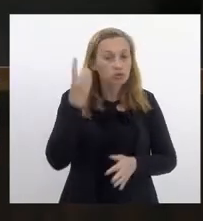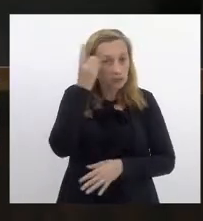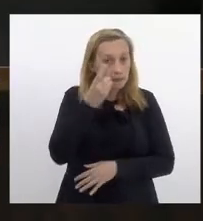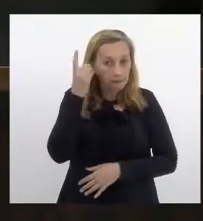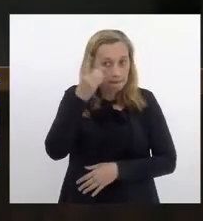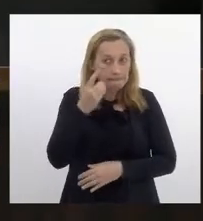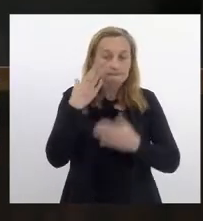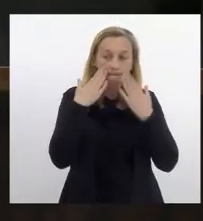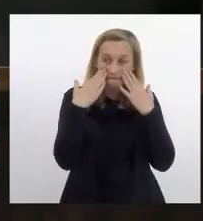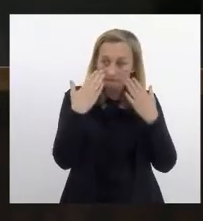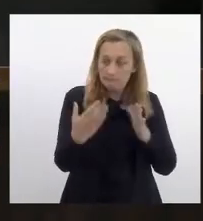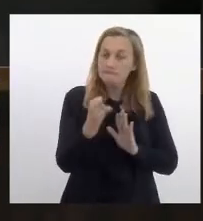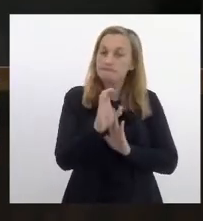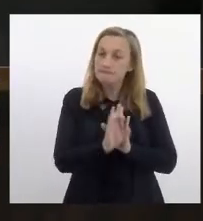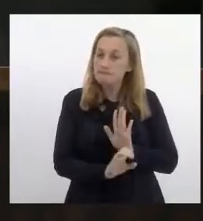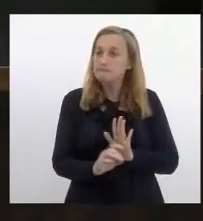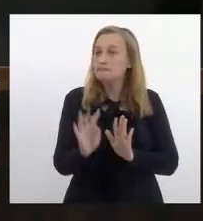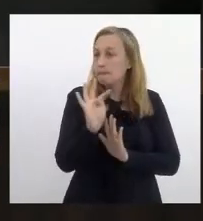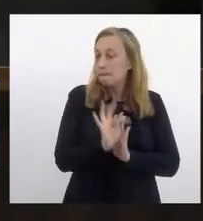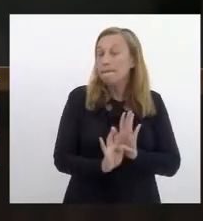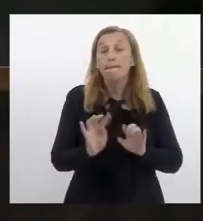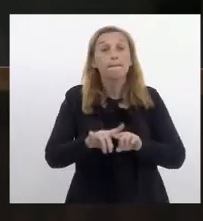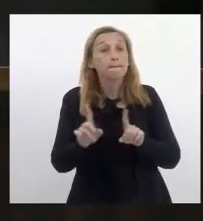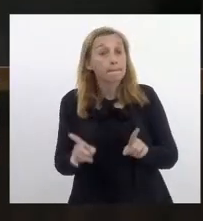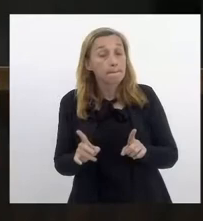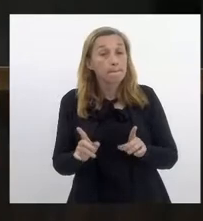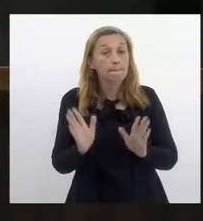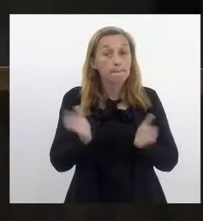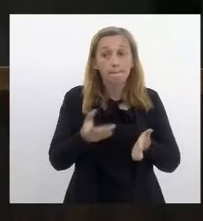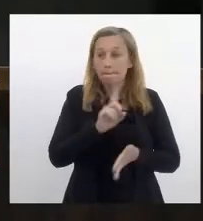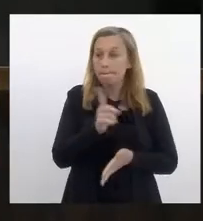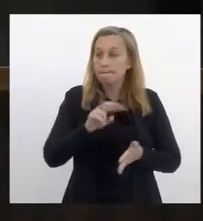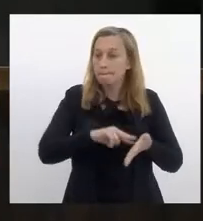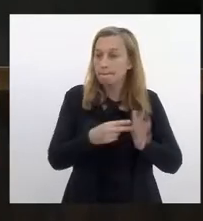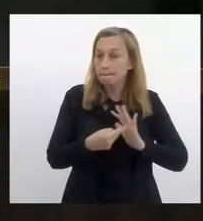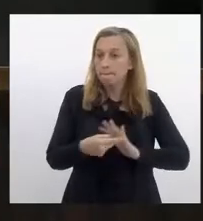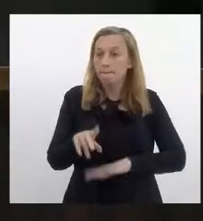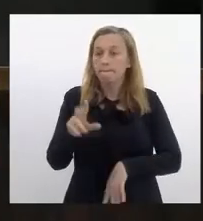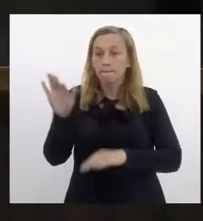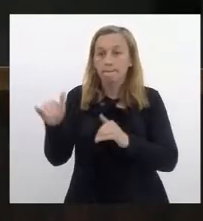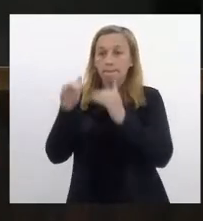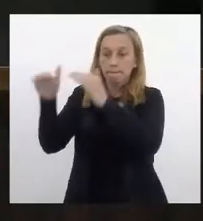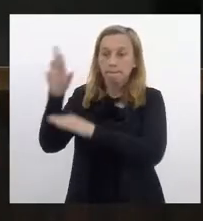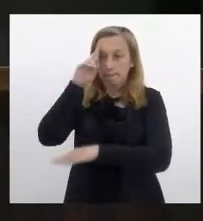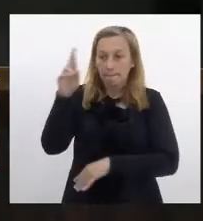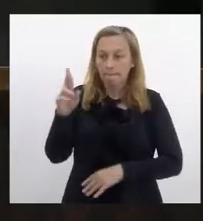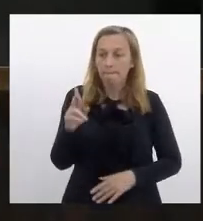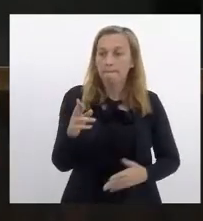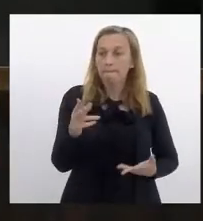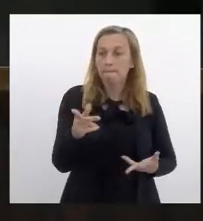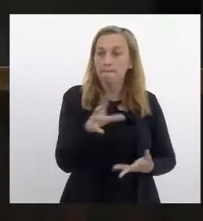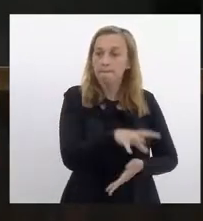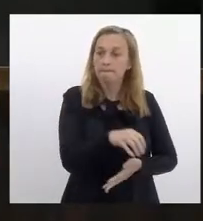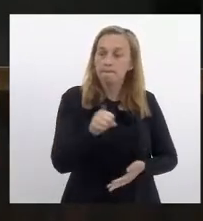que apresentaram a emenda com esse texto. Agora, não significa que Vossa Excelência vai pegar ipsi litteri